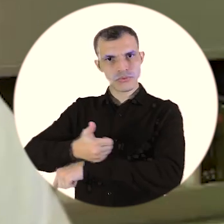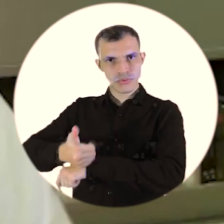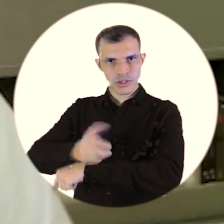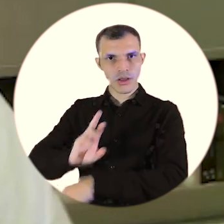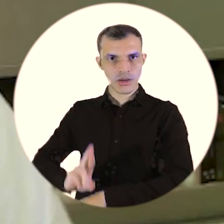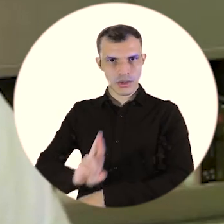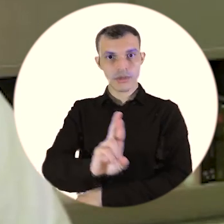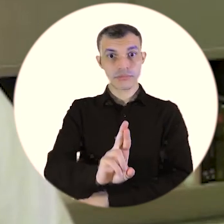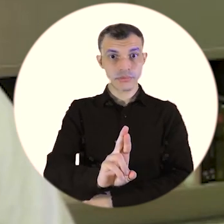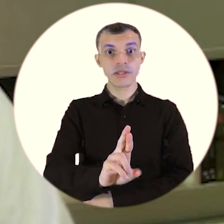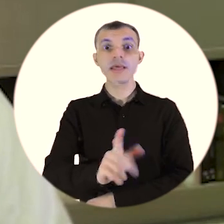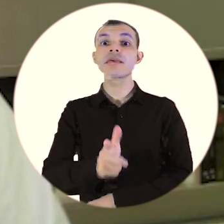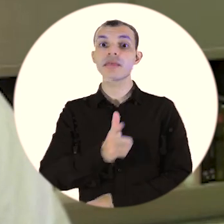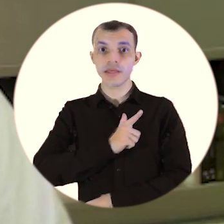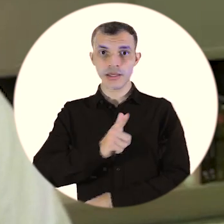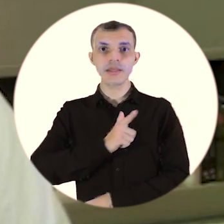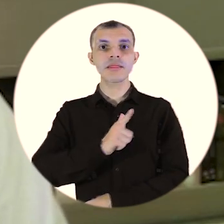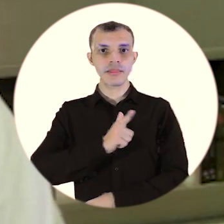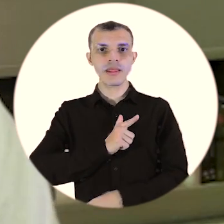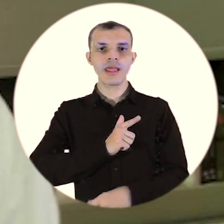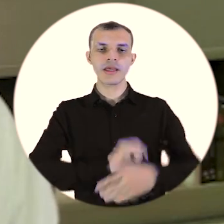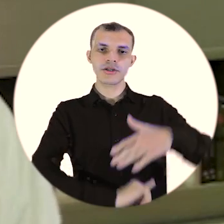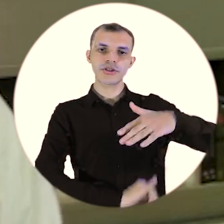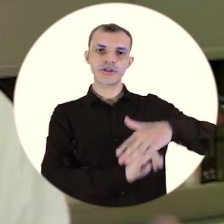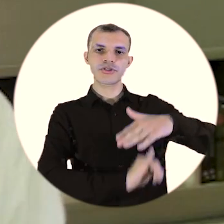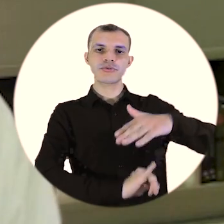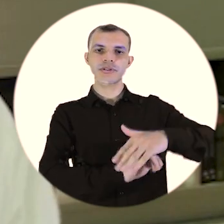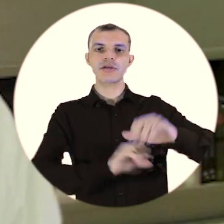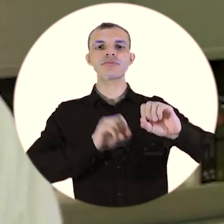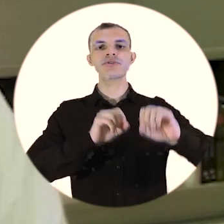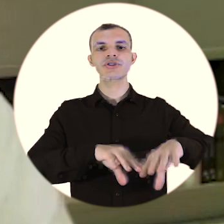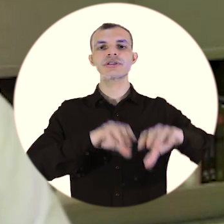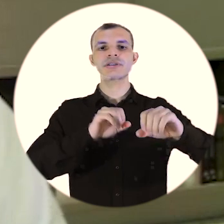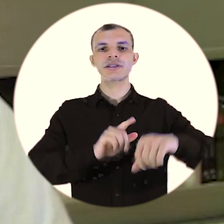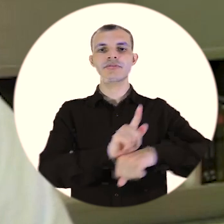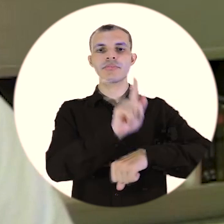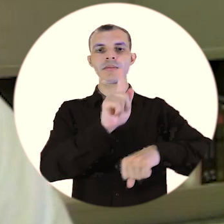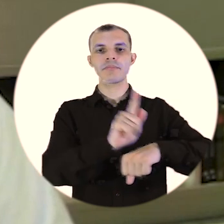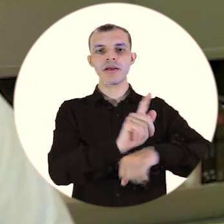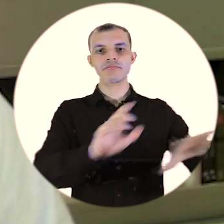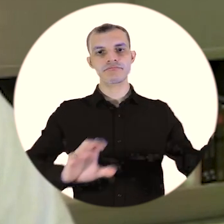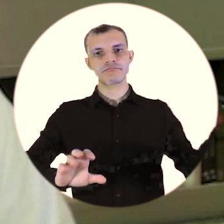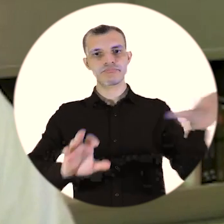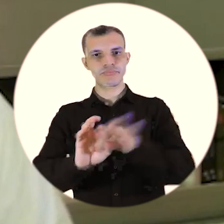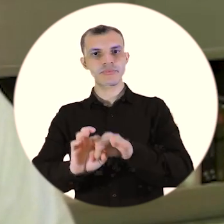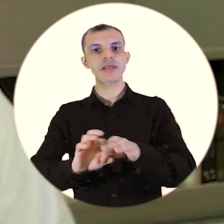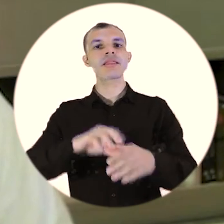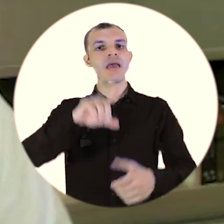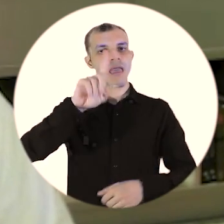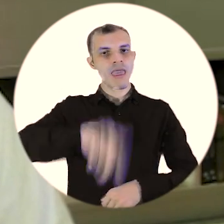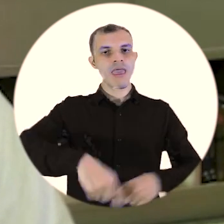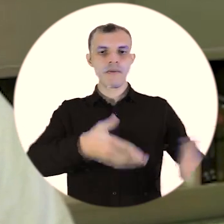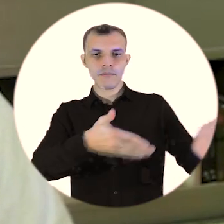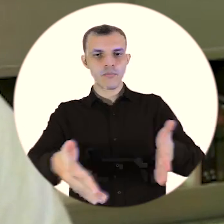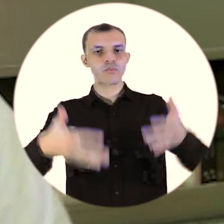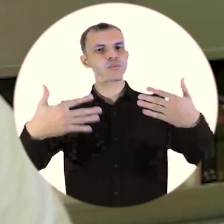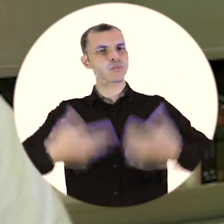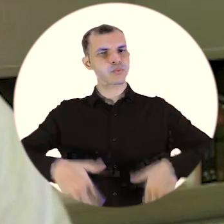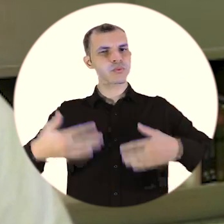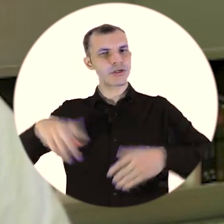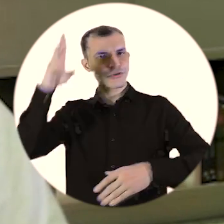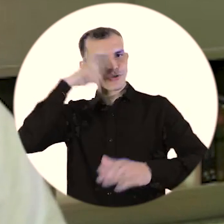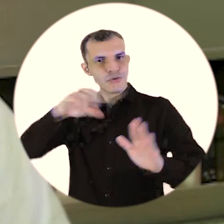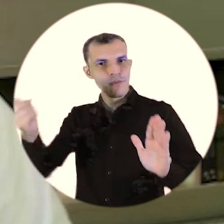classe que tem vinculada, né, diretamente uma instituição de ensino superior. Então, é um momento histórico